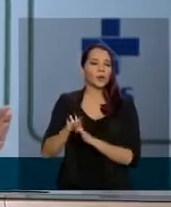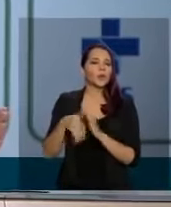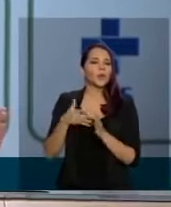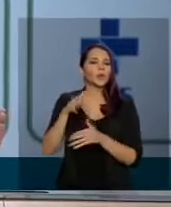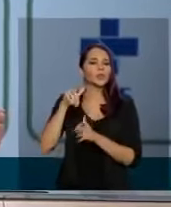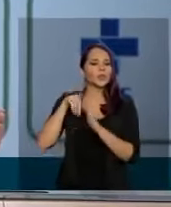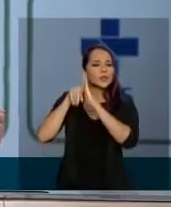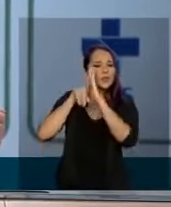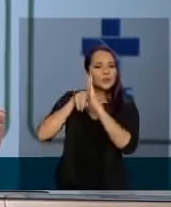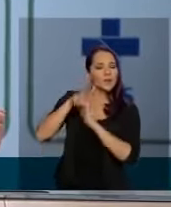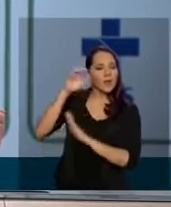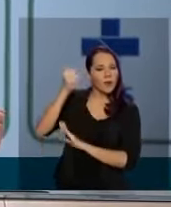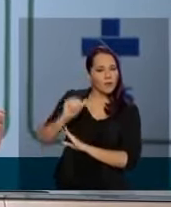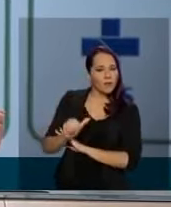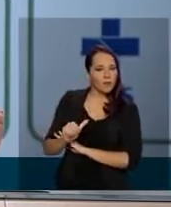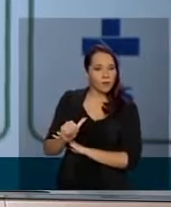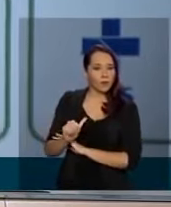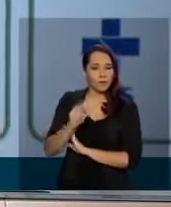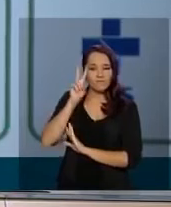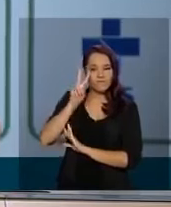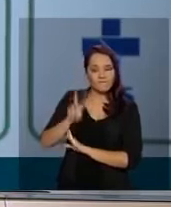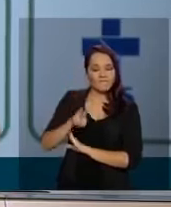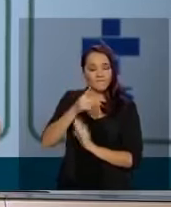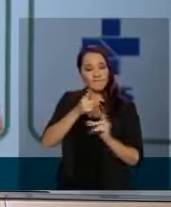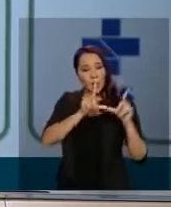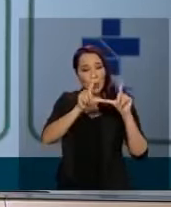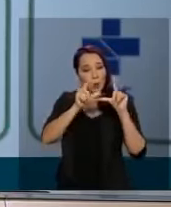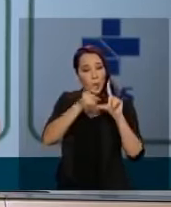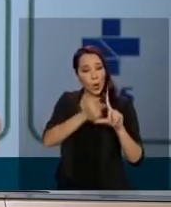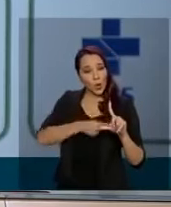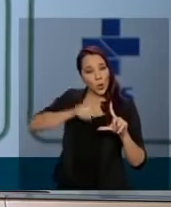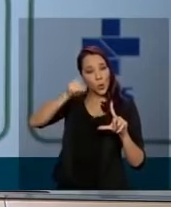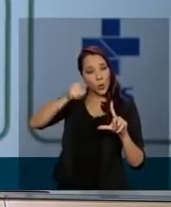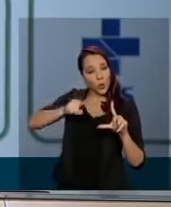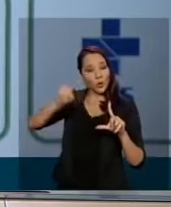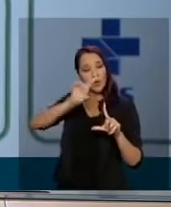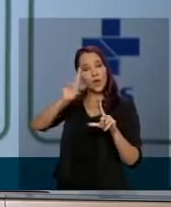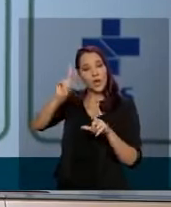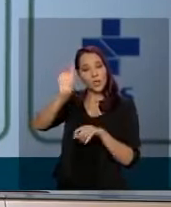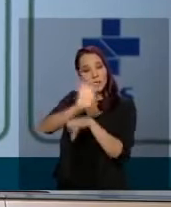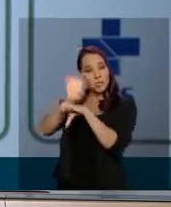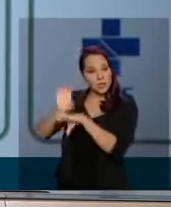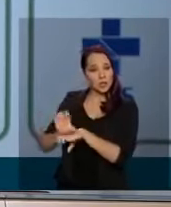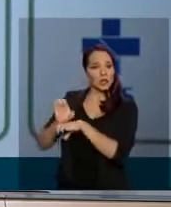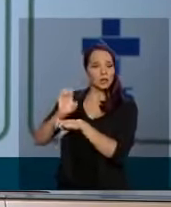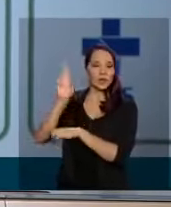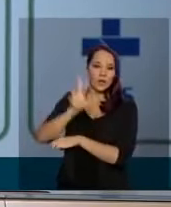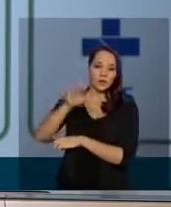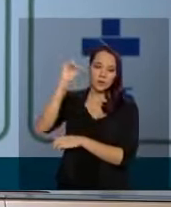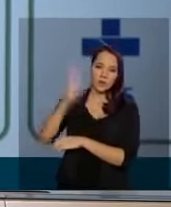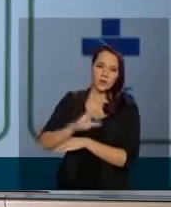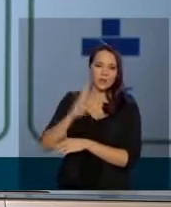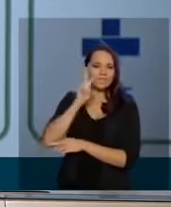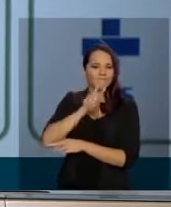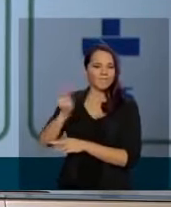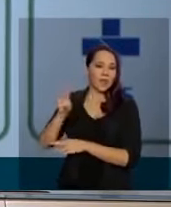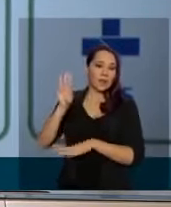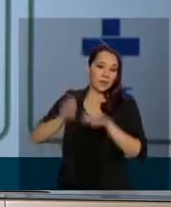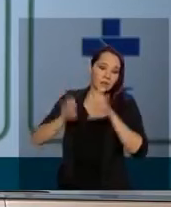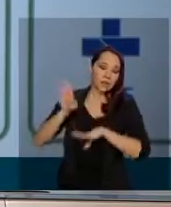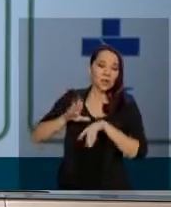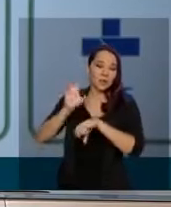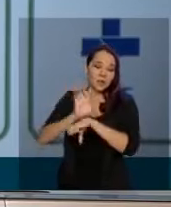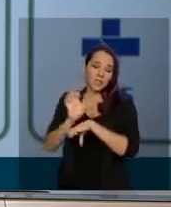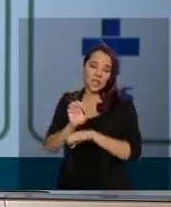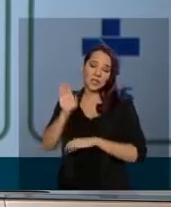avaliamos a curva epidemiológica por estado, por região do Brasil, você verifica que, a depender do estado e